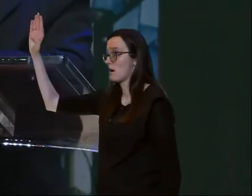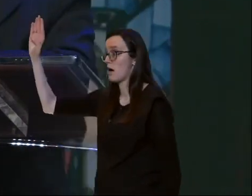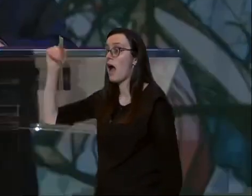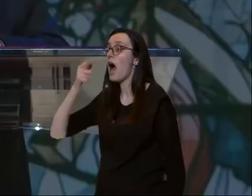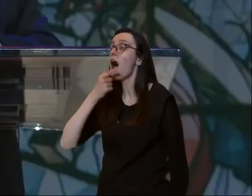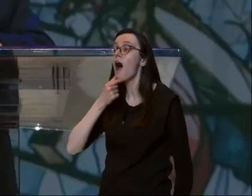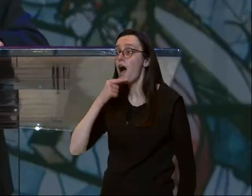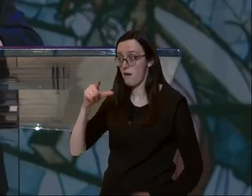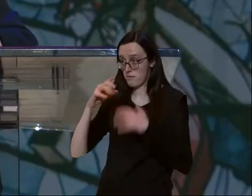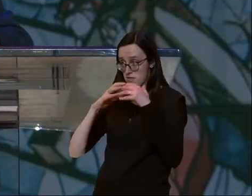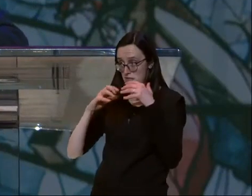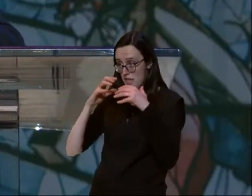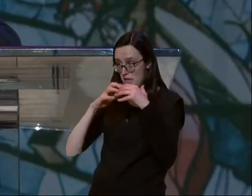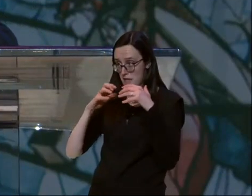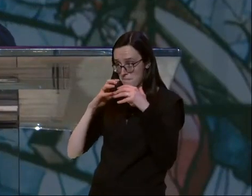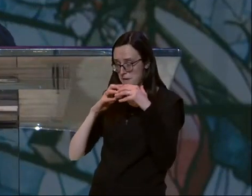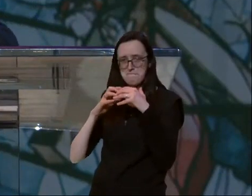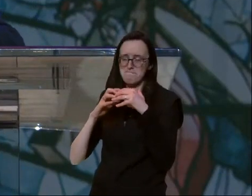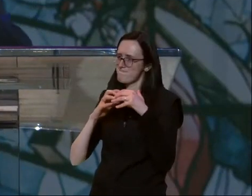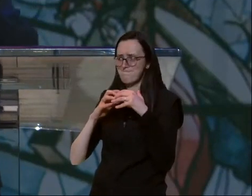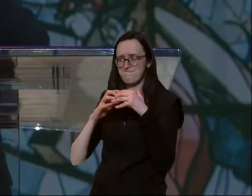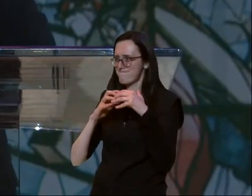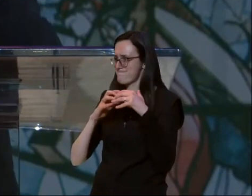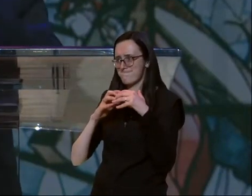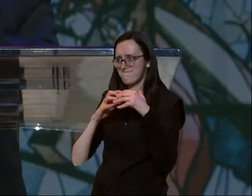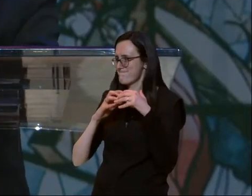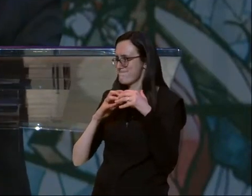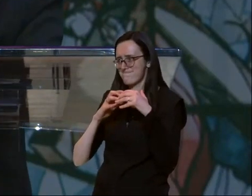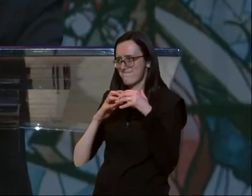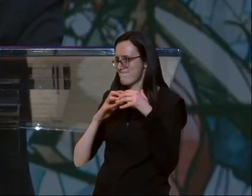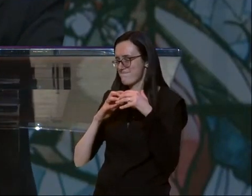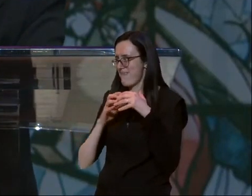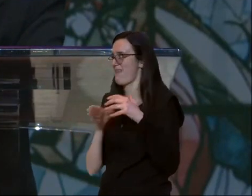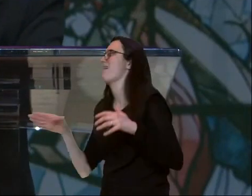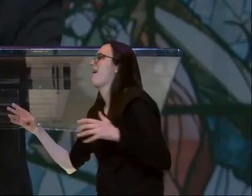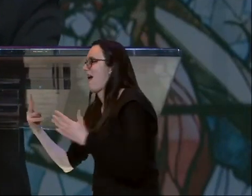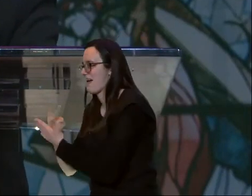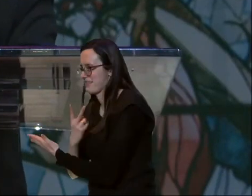Ele foi a pessoa certa. Ele não errou.